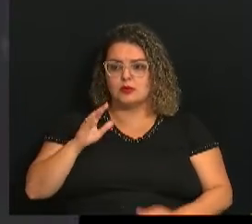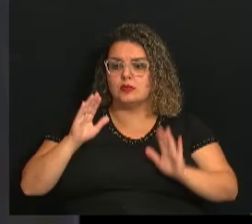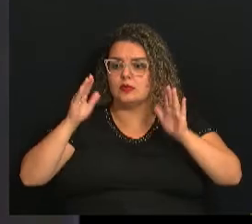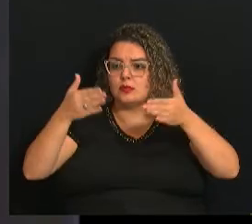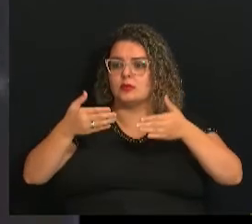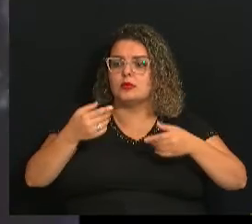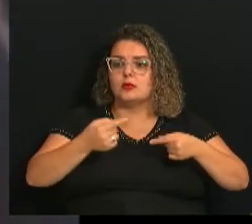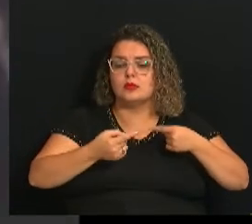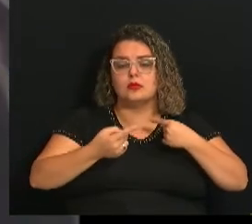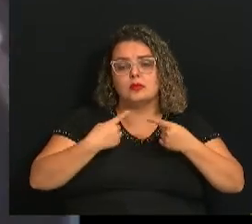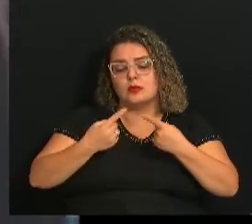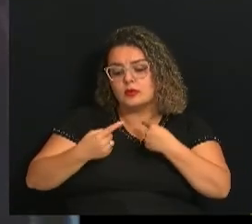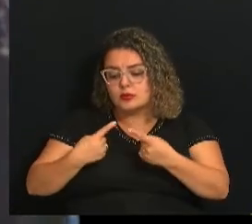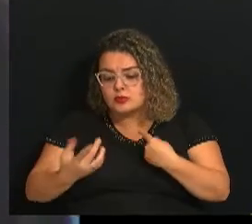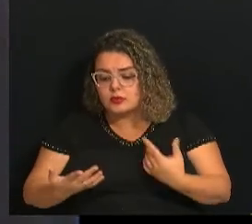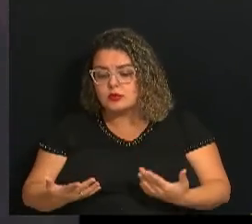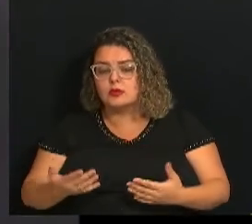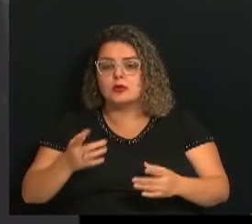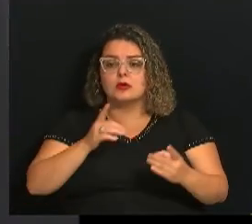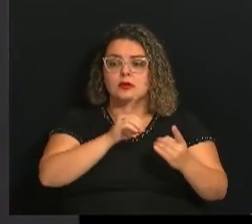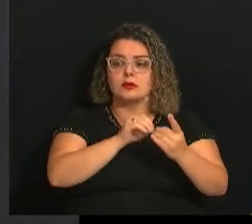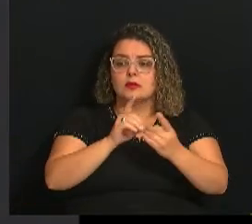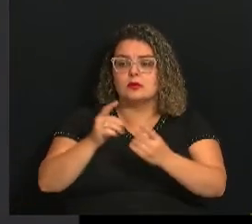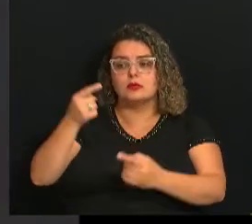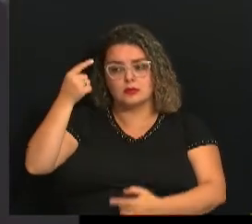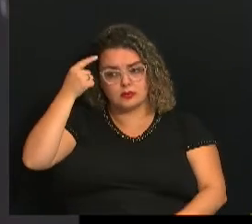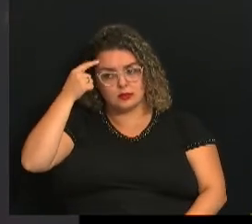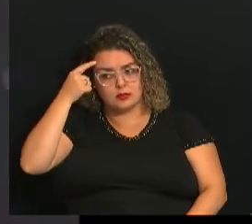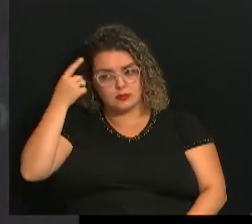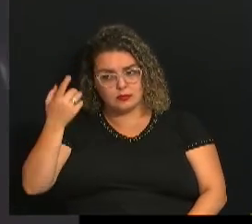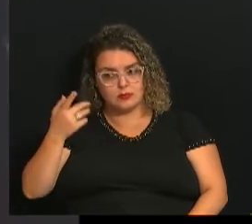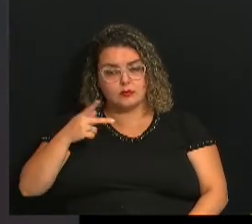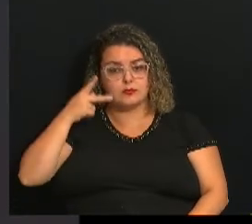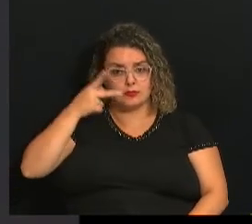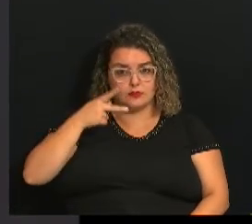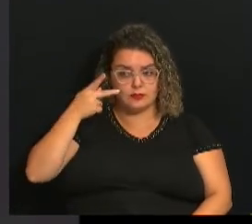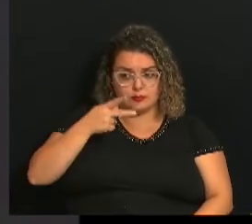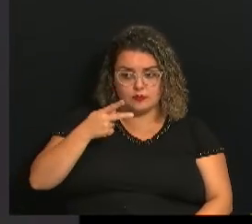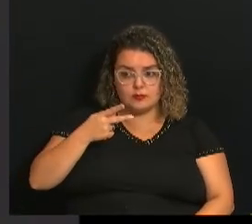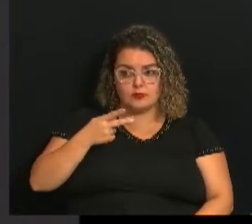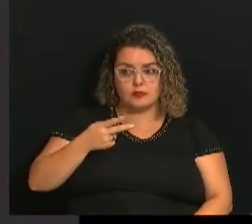dialogar e atender isso. E eu penso que política pública de cultura